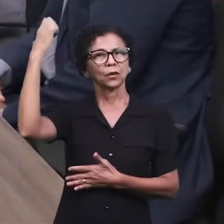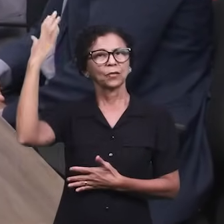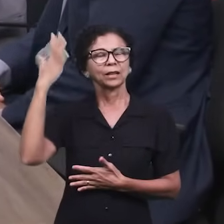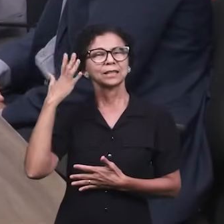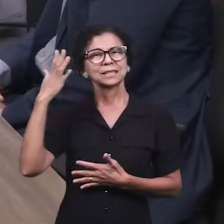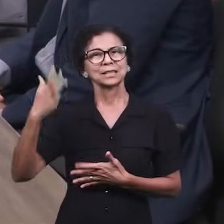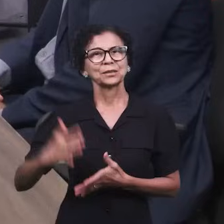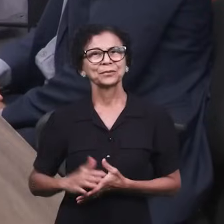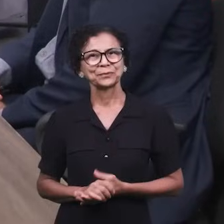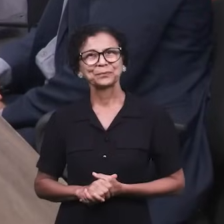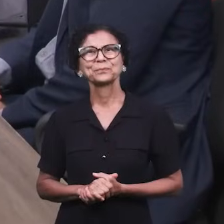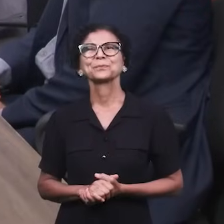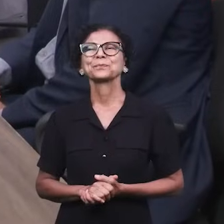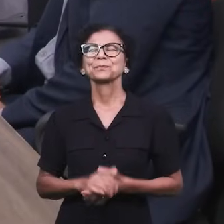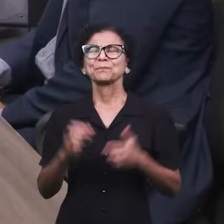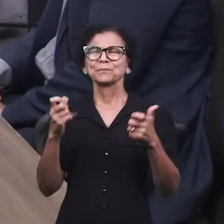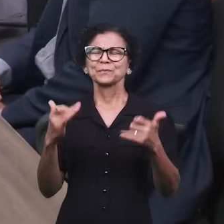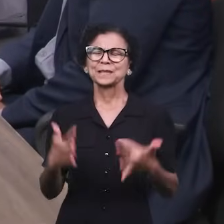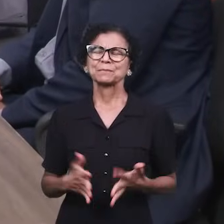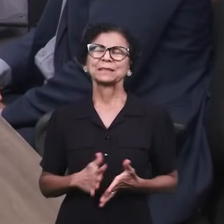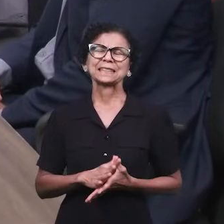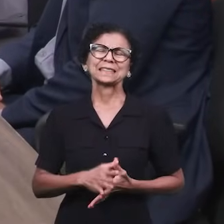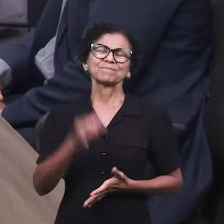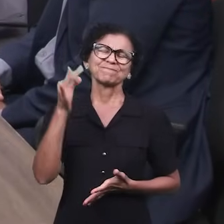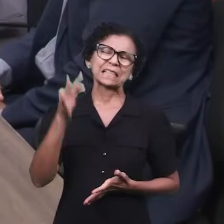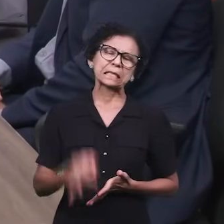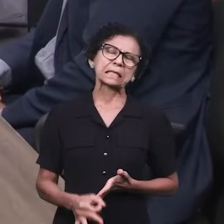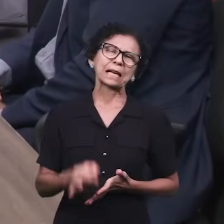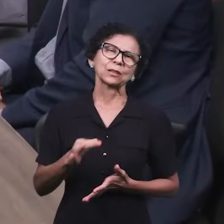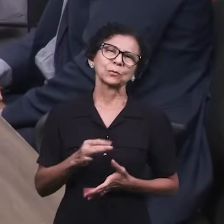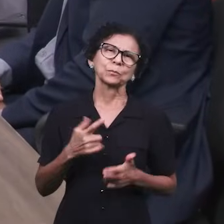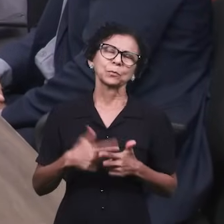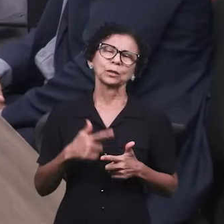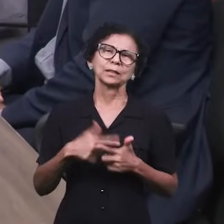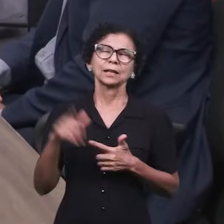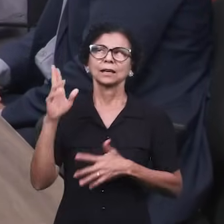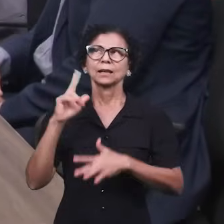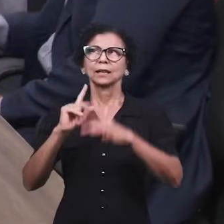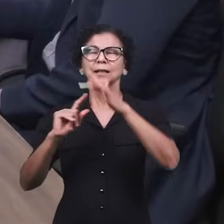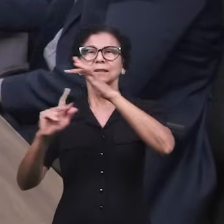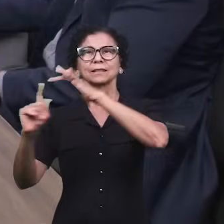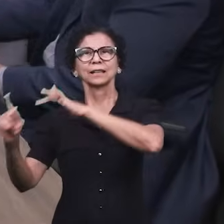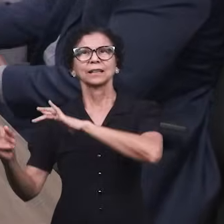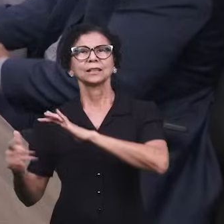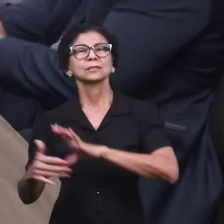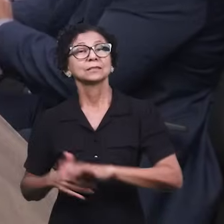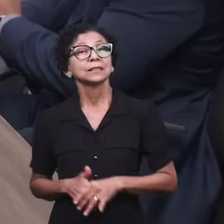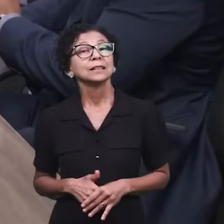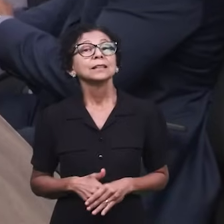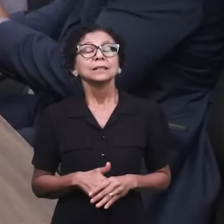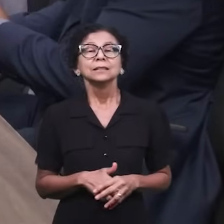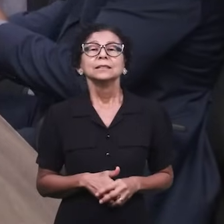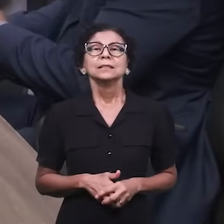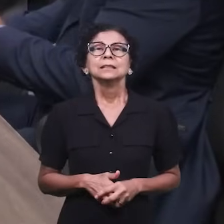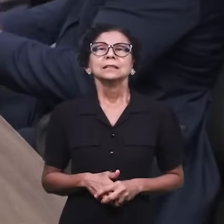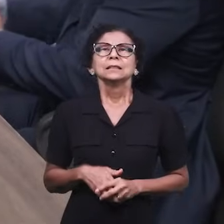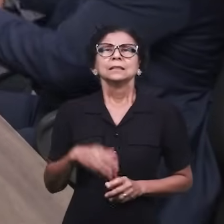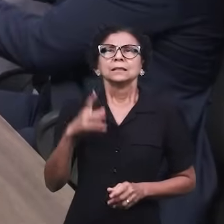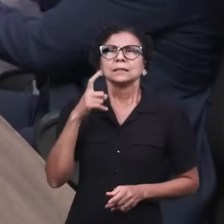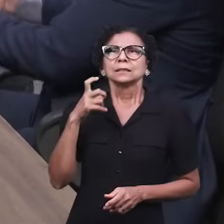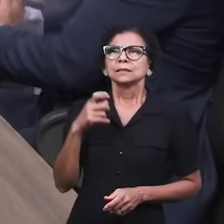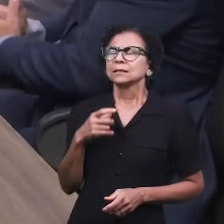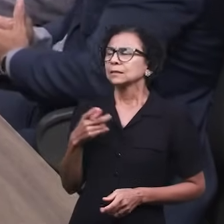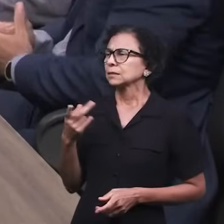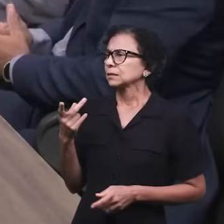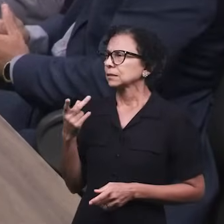revelação ela define. Ela define porque ela vem da eternidade. Cleito. É interessante, você